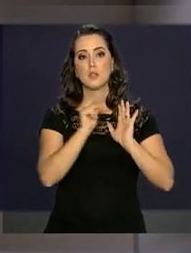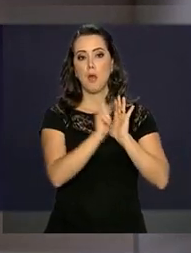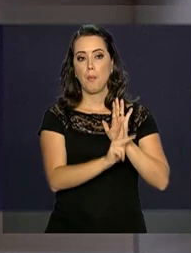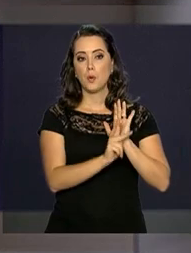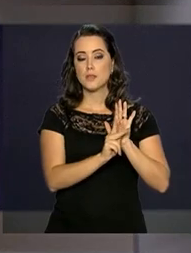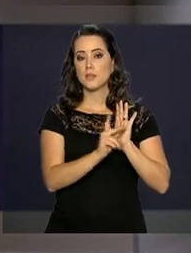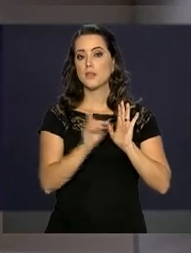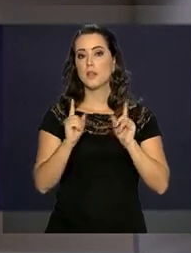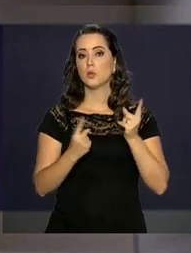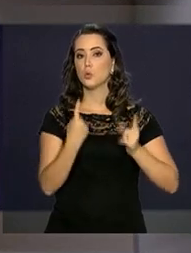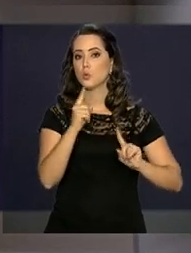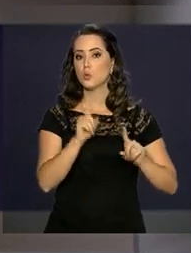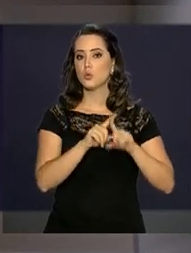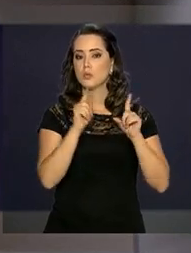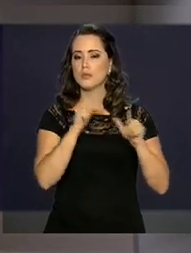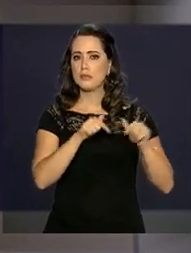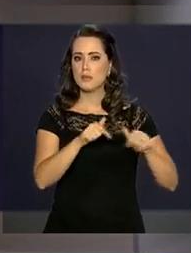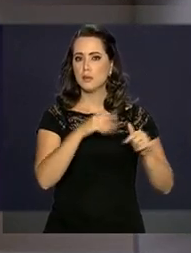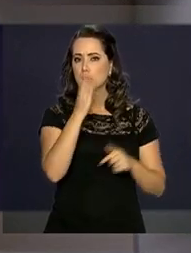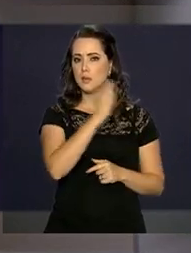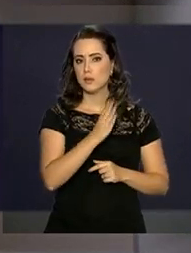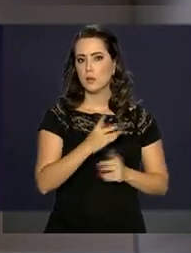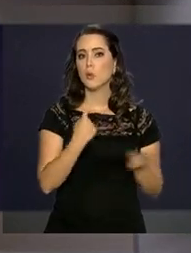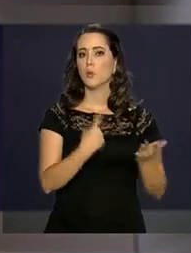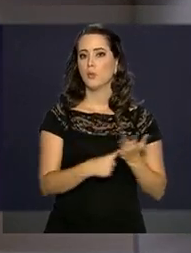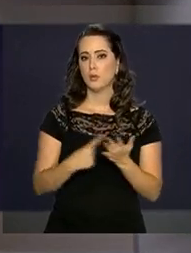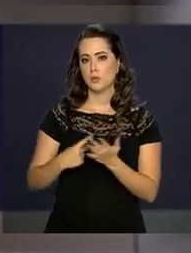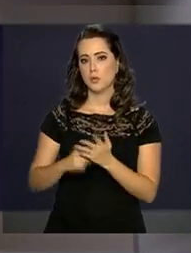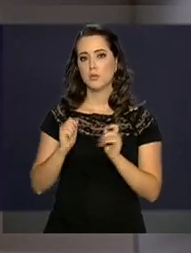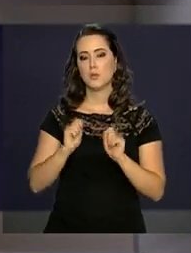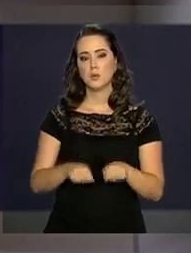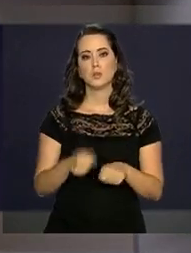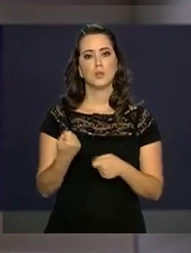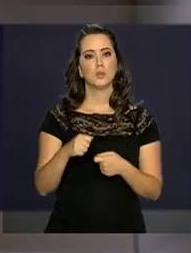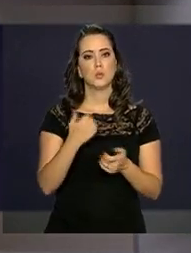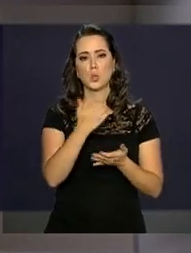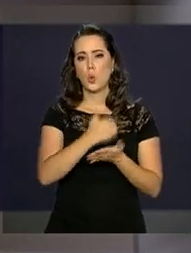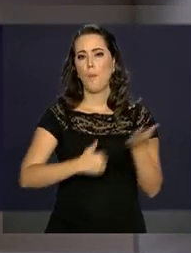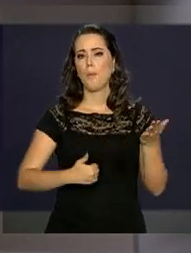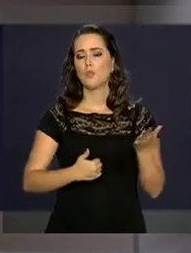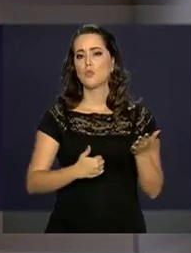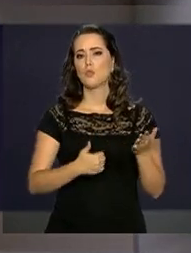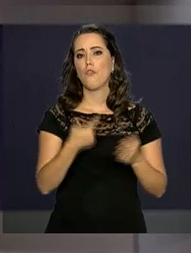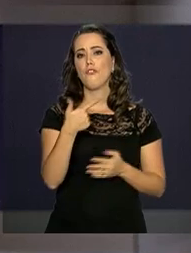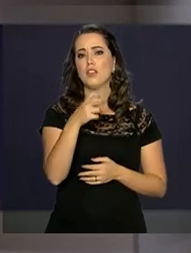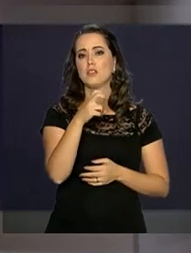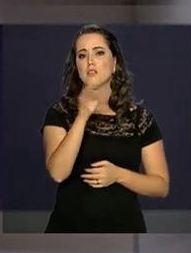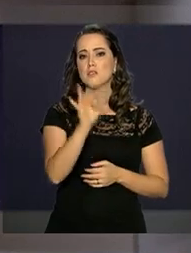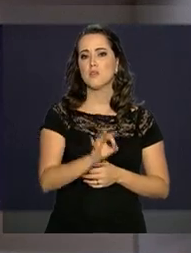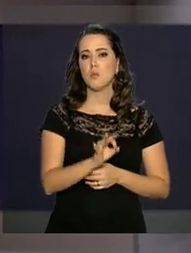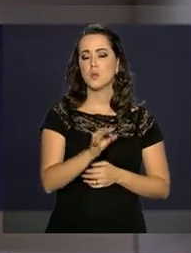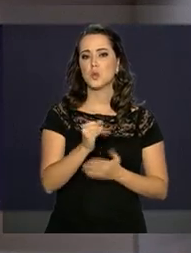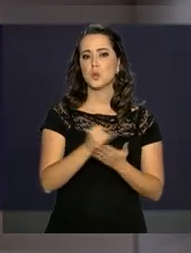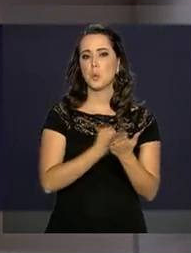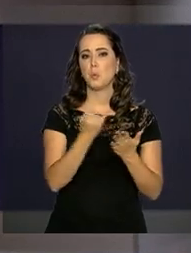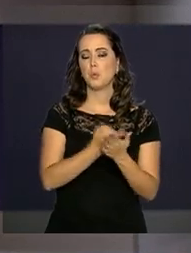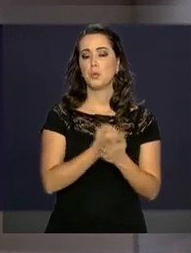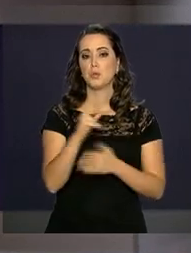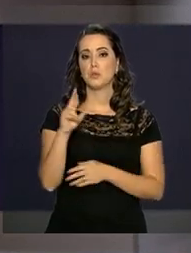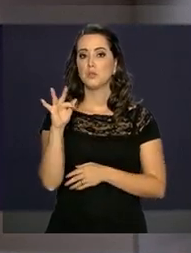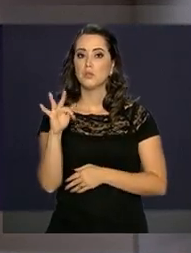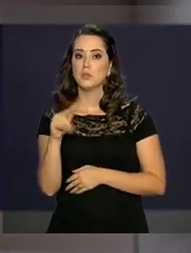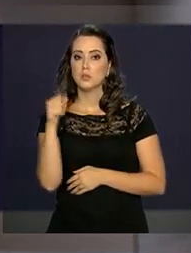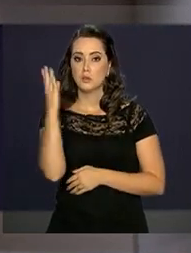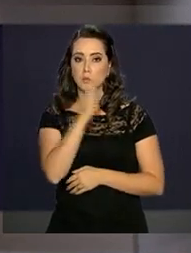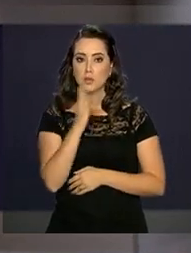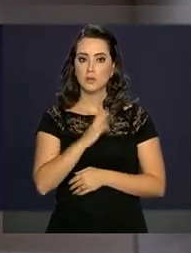chilenos que trabalharam no Brasil. O acordo também vai permitir que não sejam cobrados 25% em impostos pela Receita